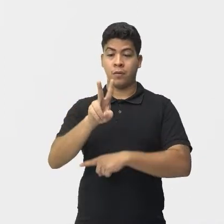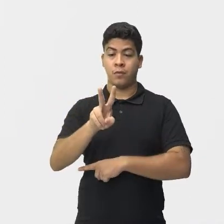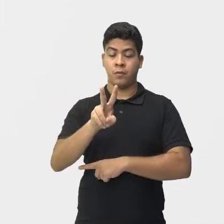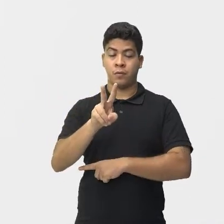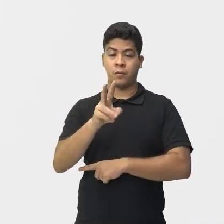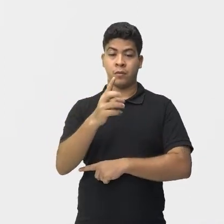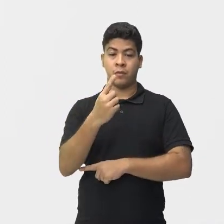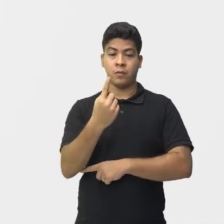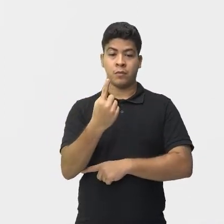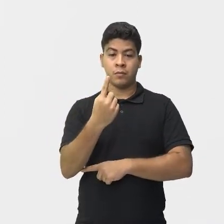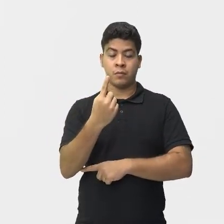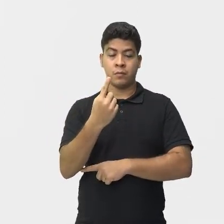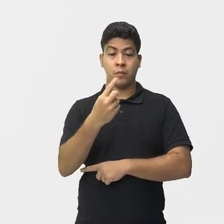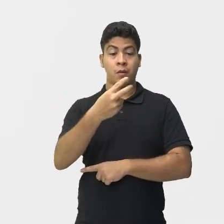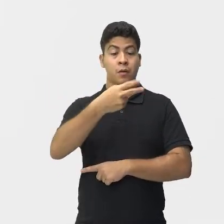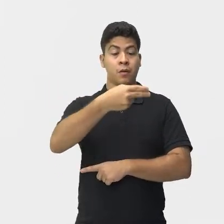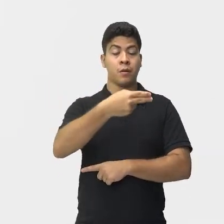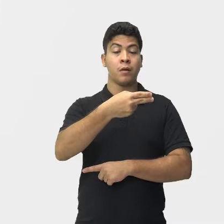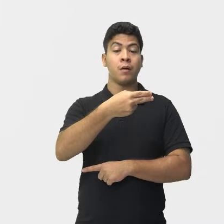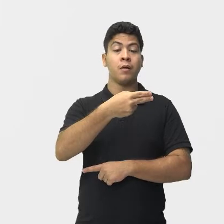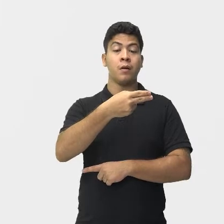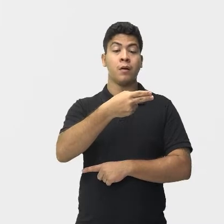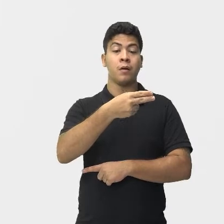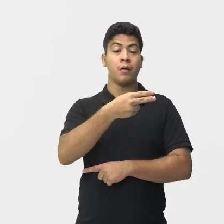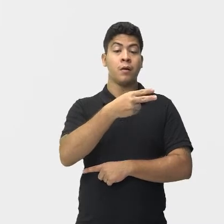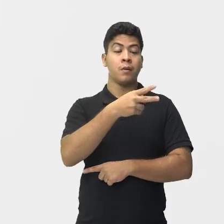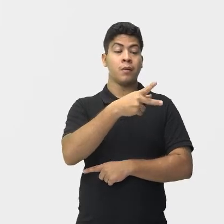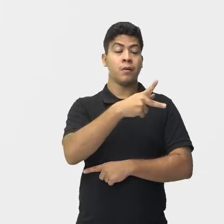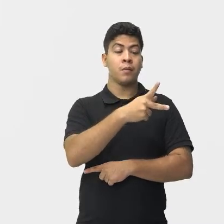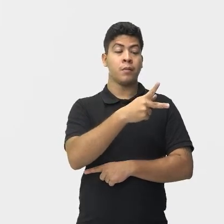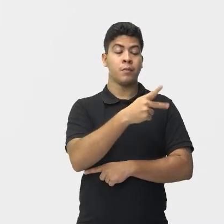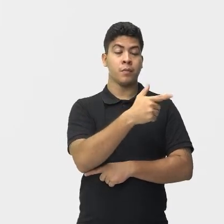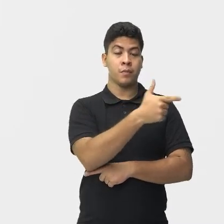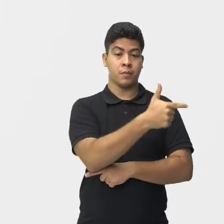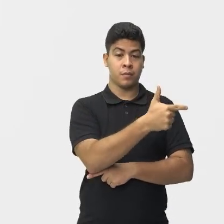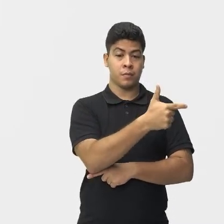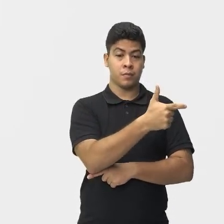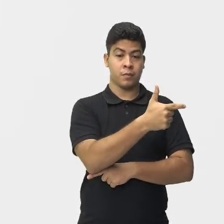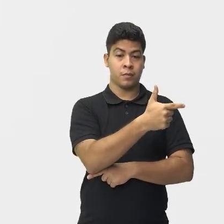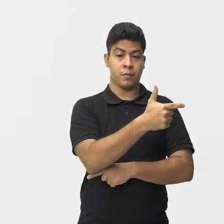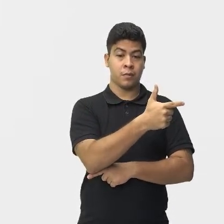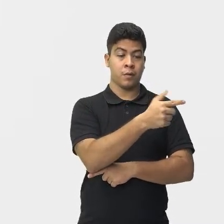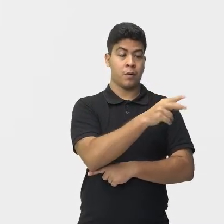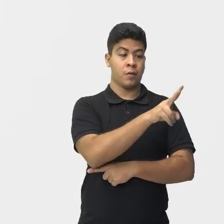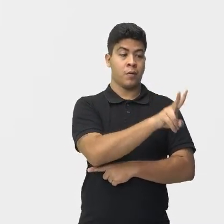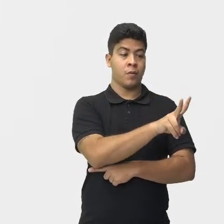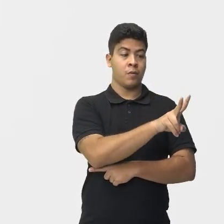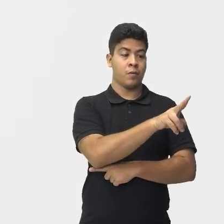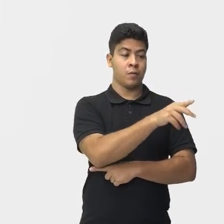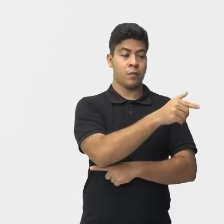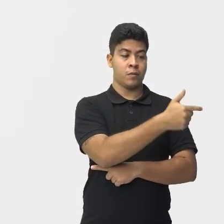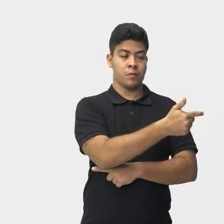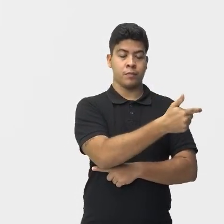inicial, isso vai ser igual à pressão final pelo volume final. E aí nós temos aqui o diagrama PV